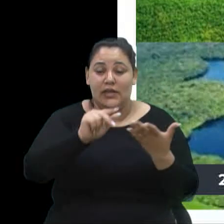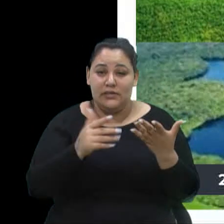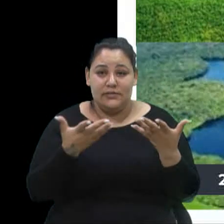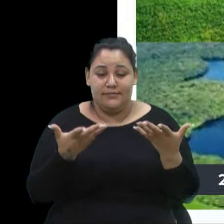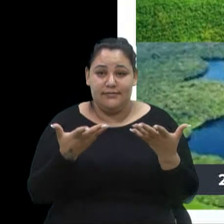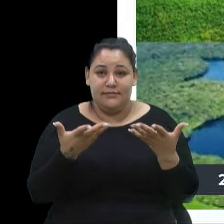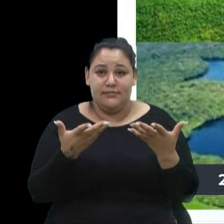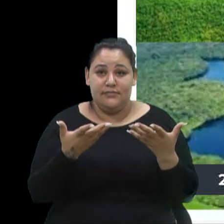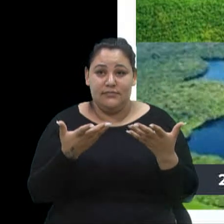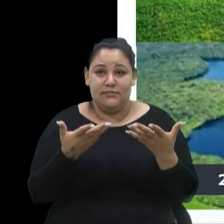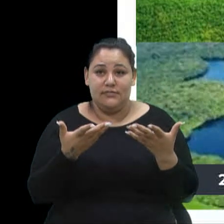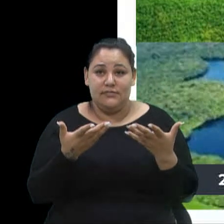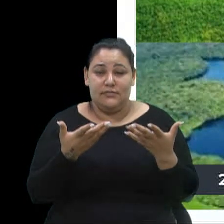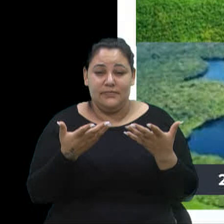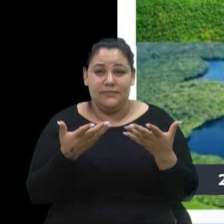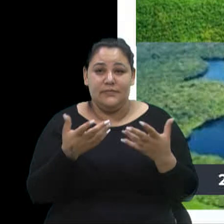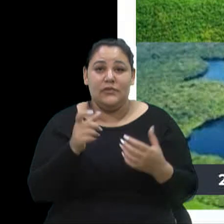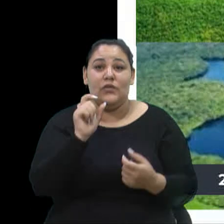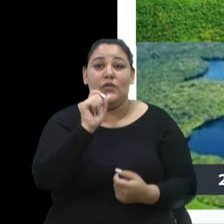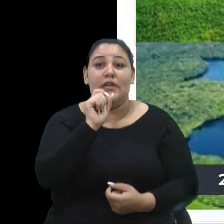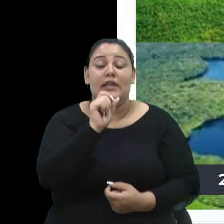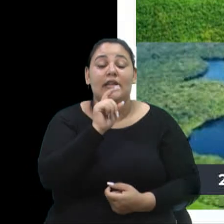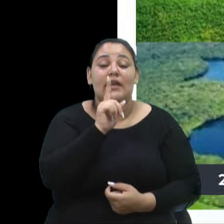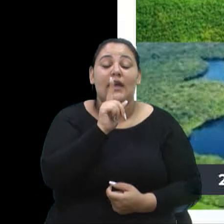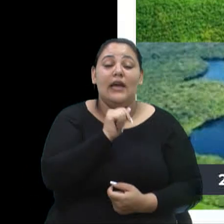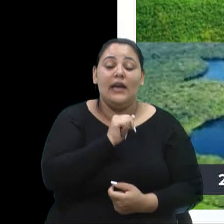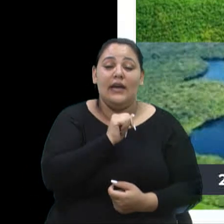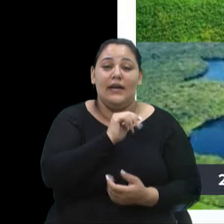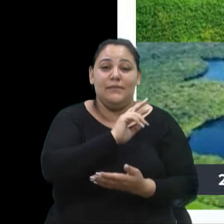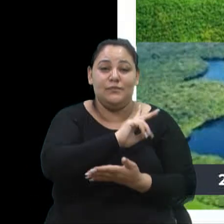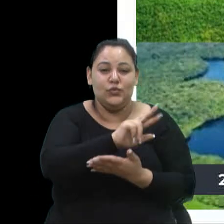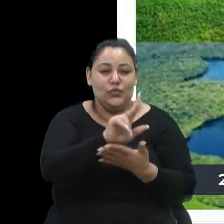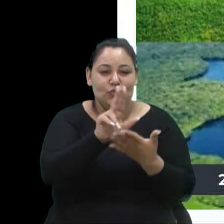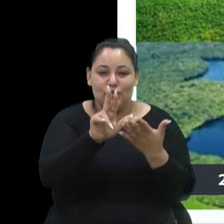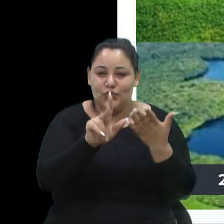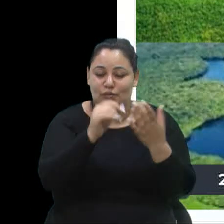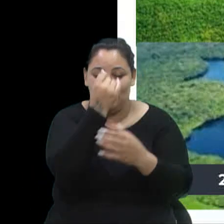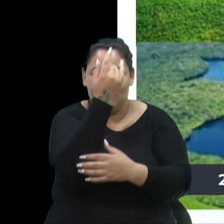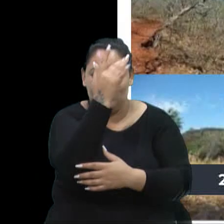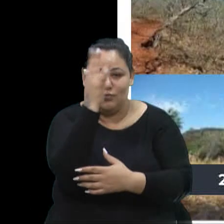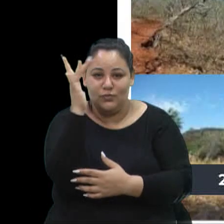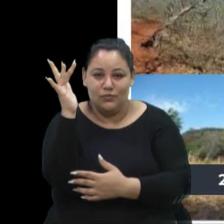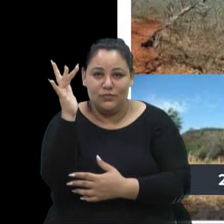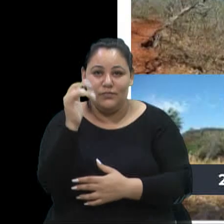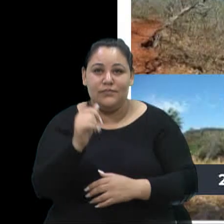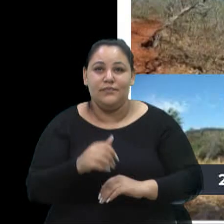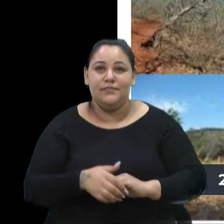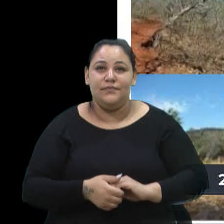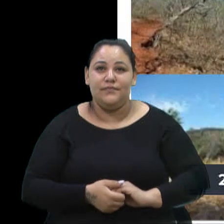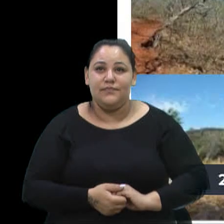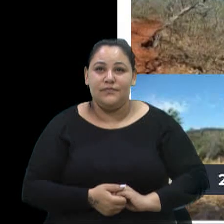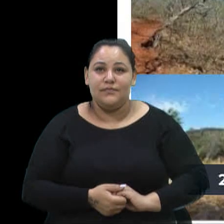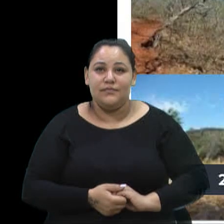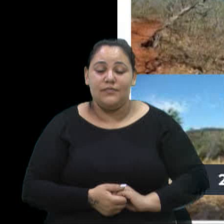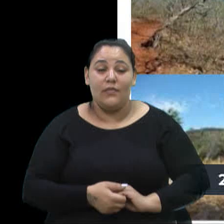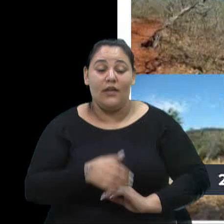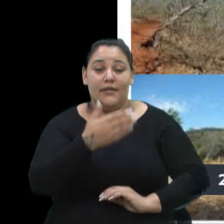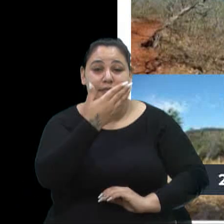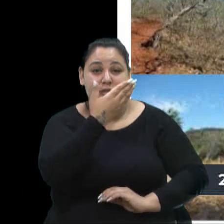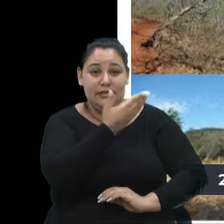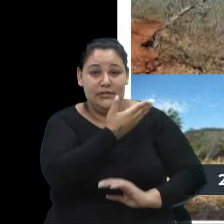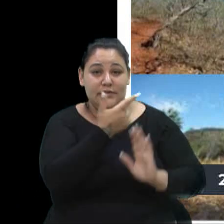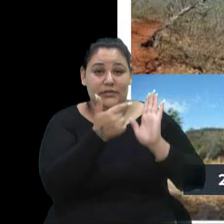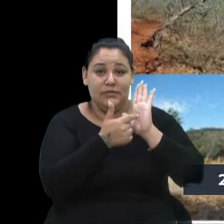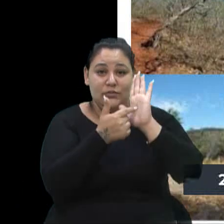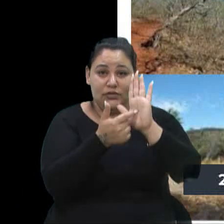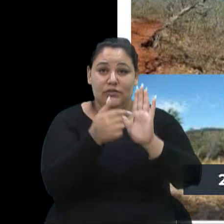que é a vegetação, o que é a biodiversidade, a natureza na Amazônia. Pode passar. E aqui o contraste do